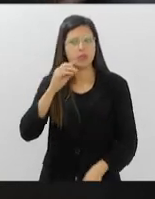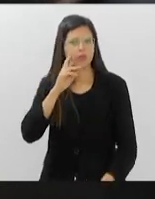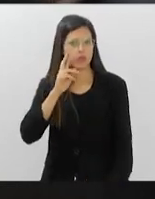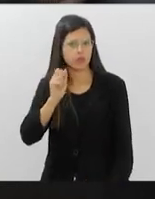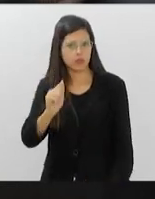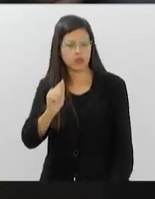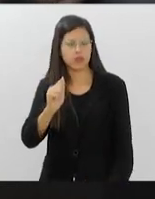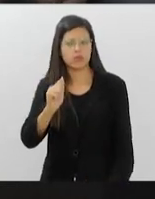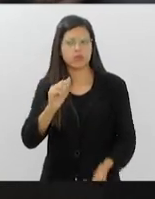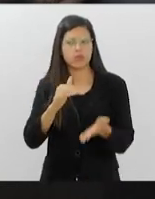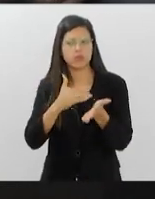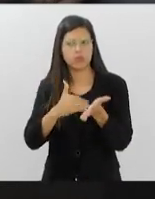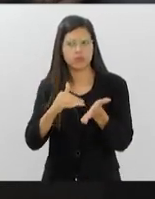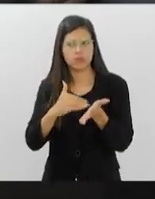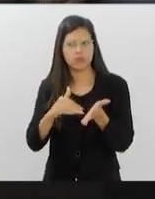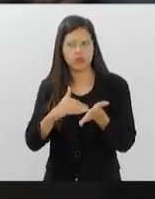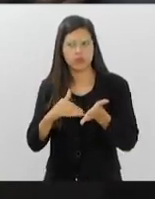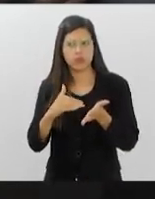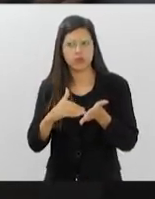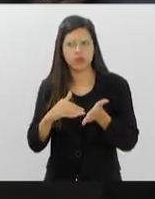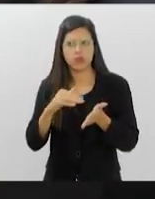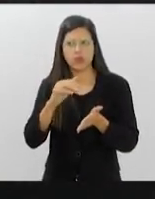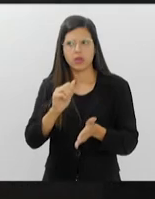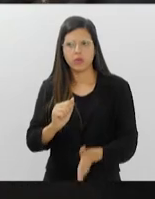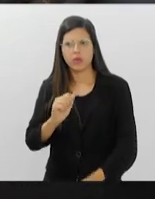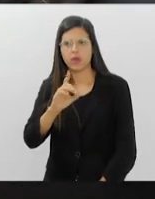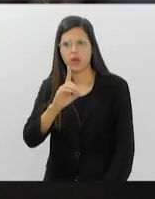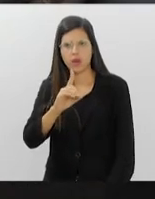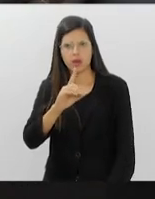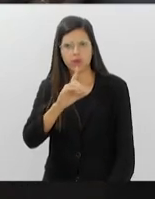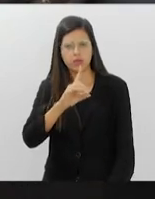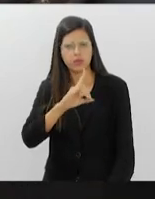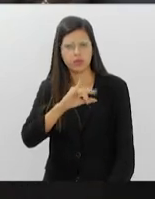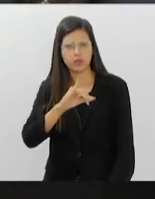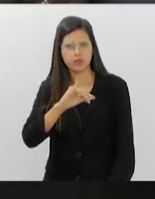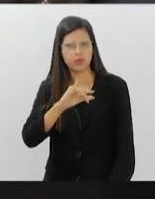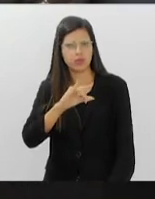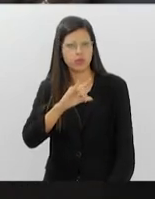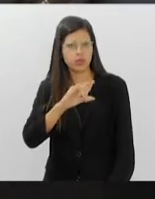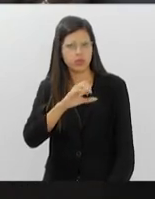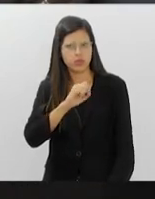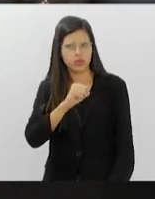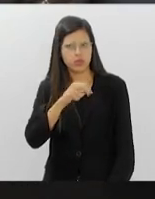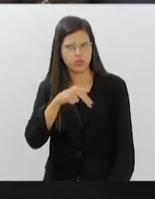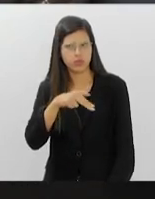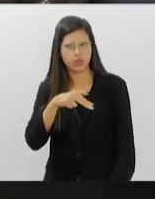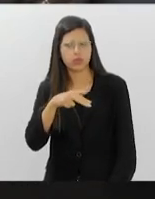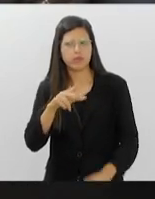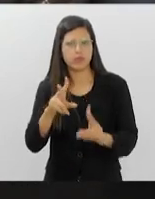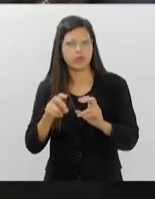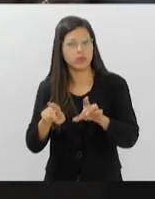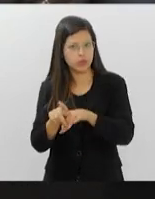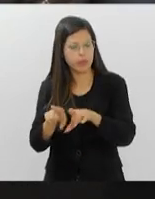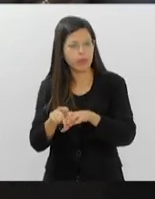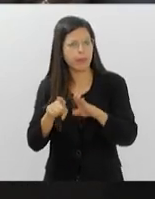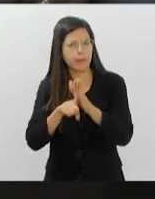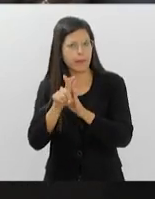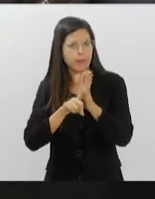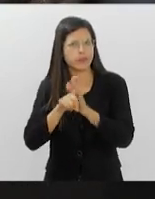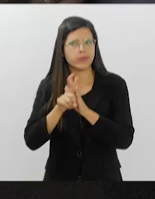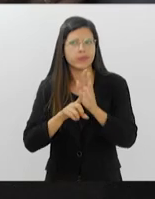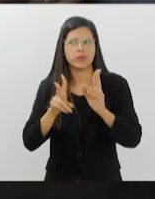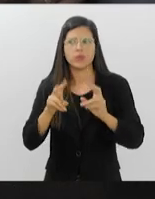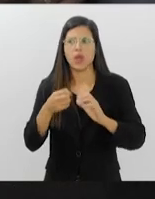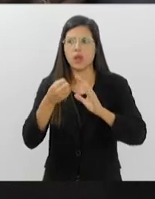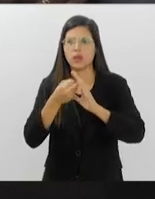o secretário Adilson sobre o tema, que também estava estudando a matéria. A característica